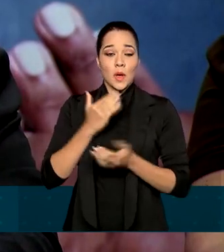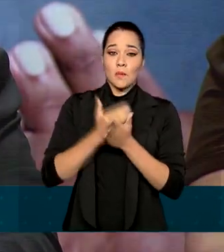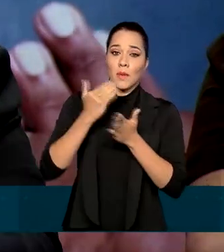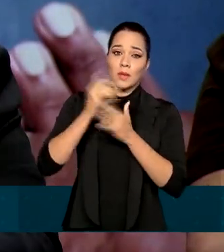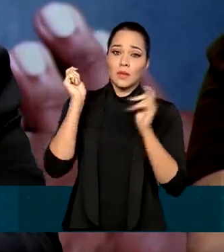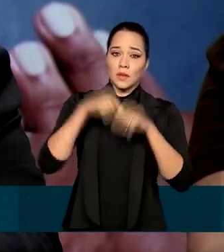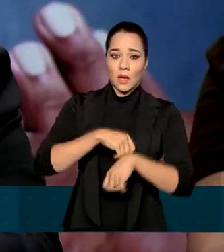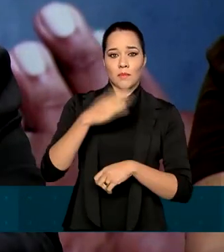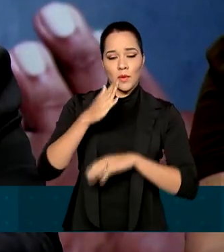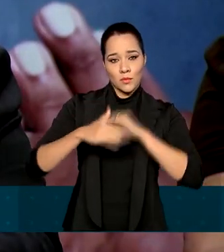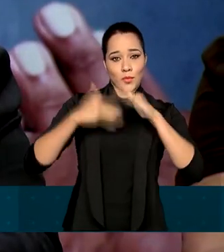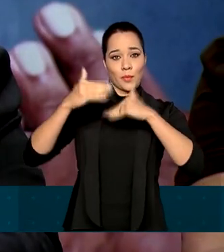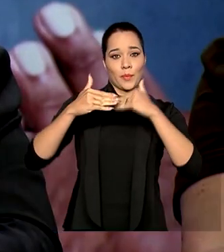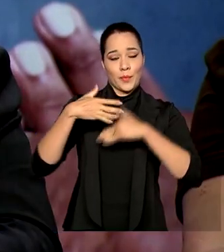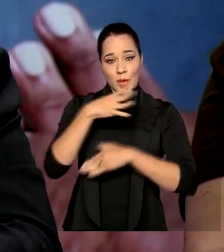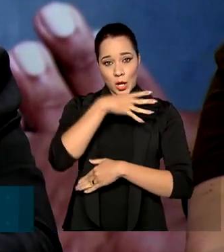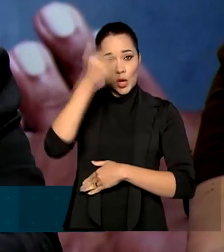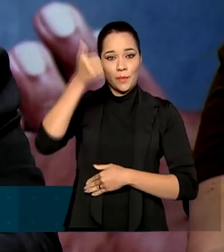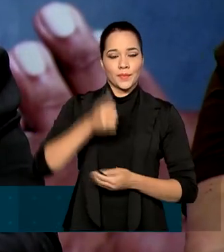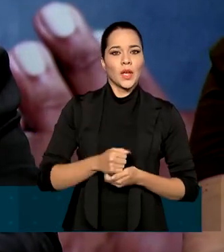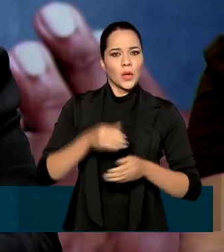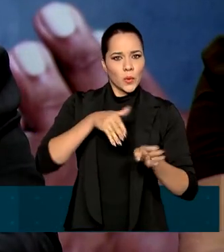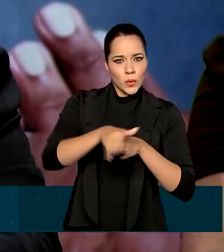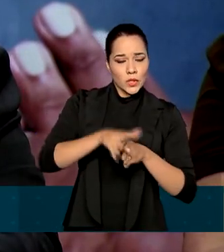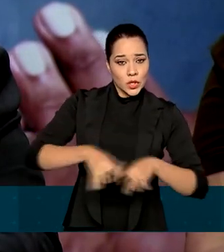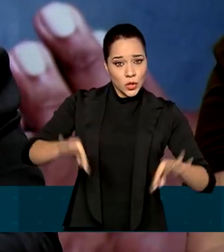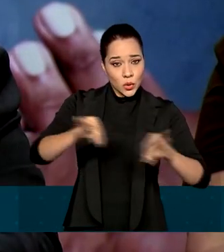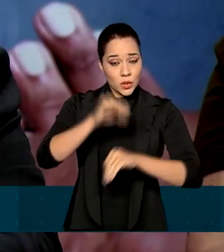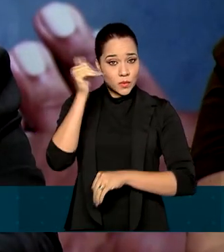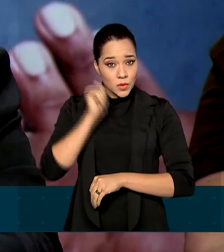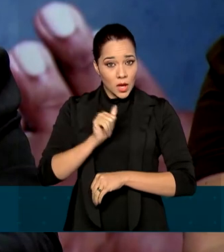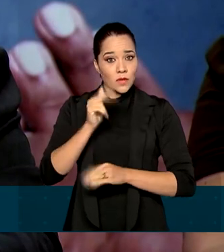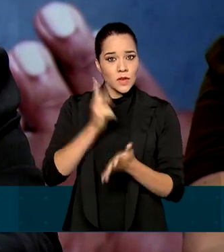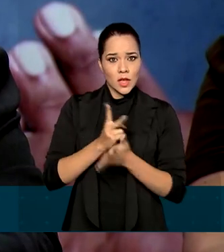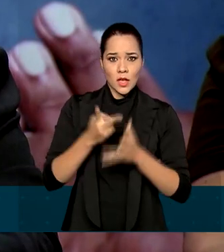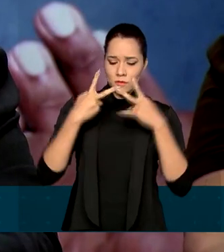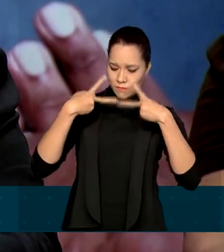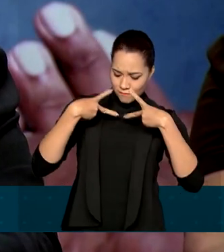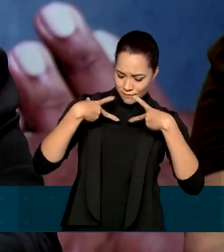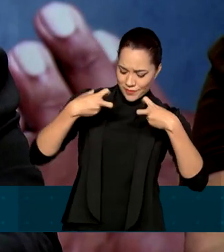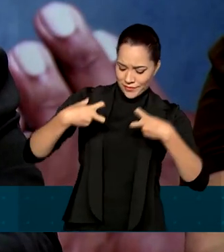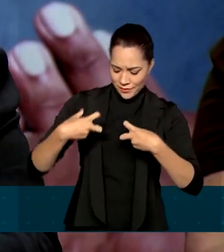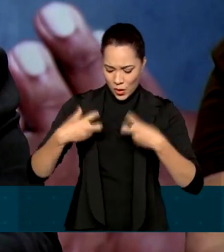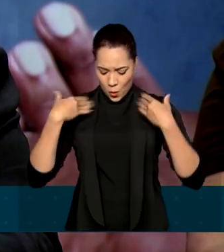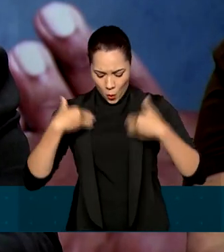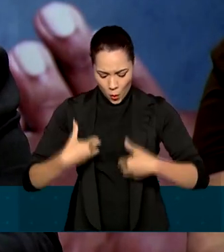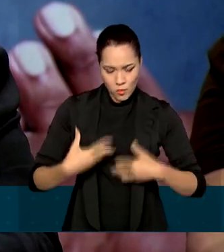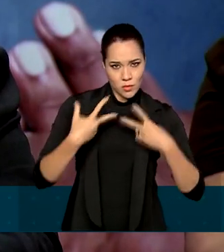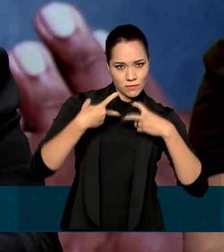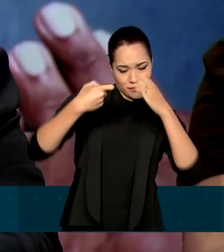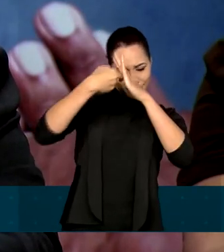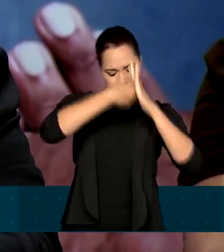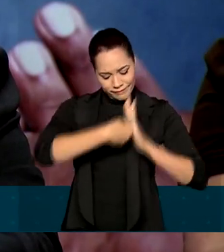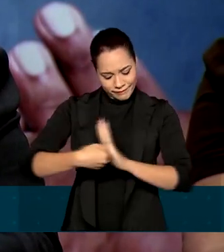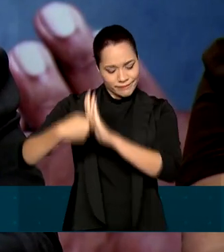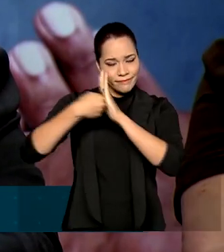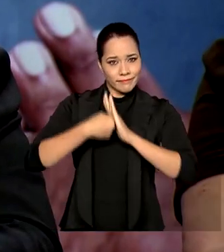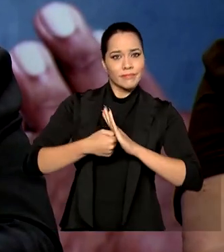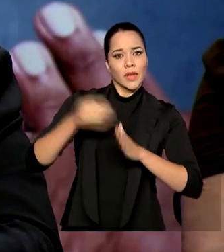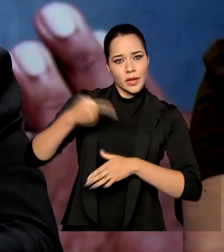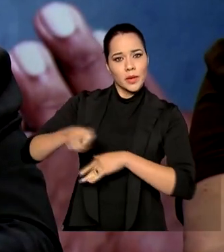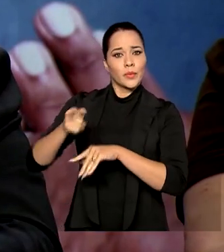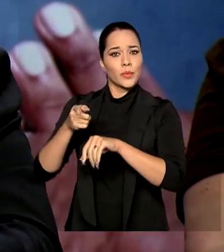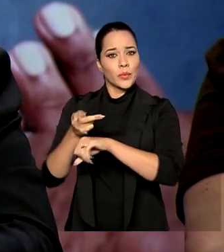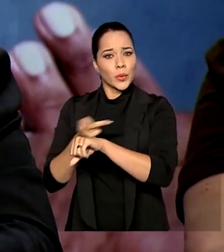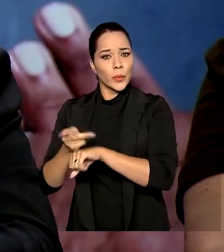de ficar bom. E consito aí a todas as mulheres a realmente olhar para si, olhar para o seu corpo e procurar o médico o mais